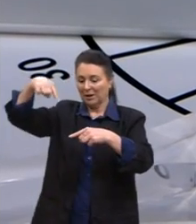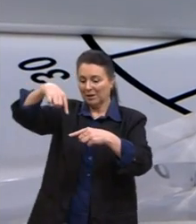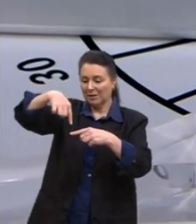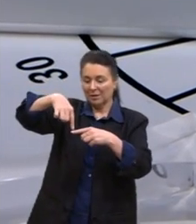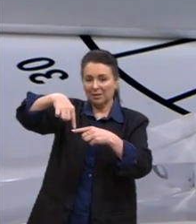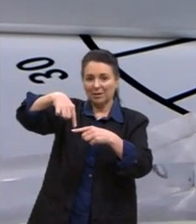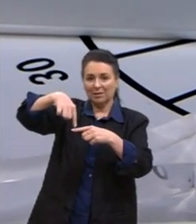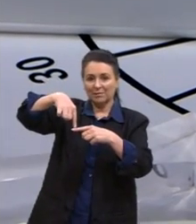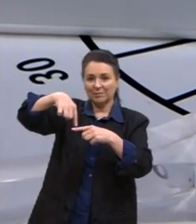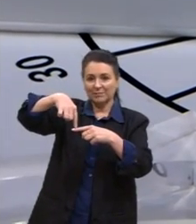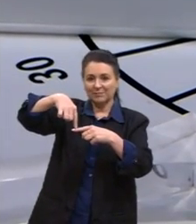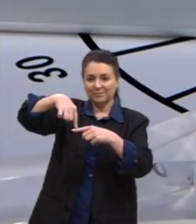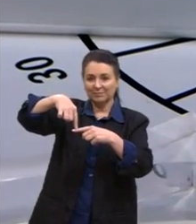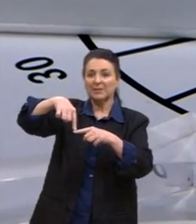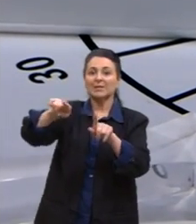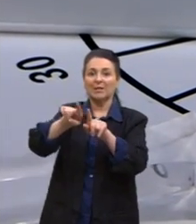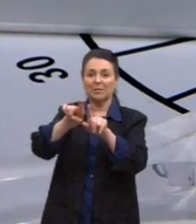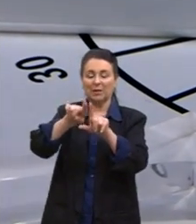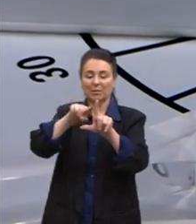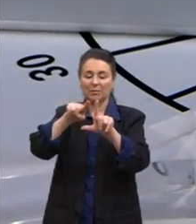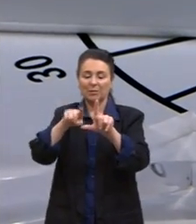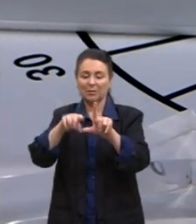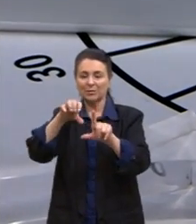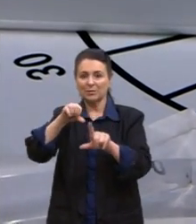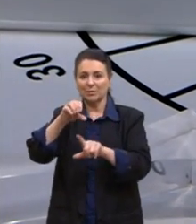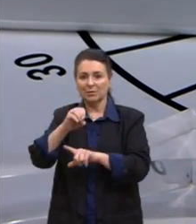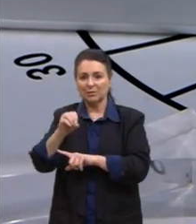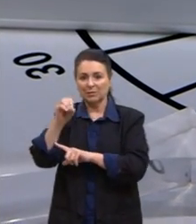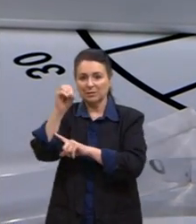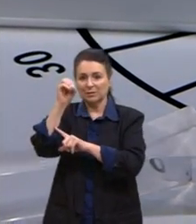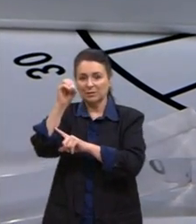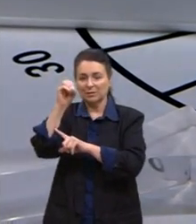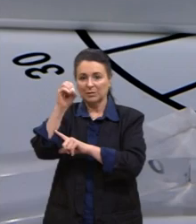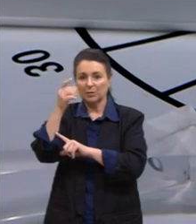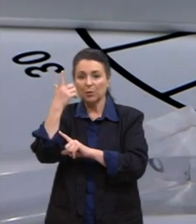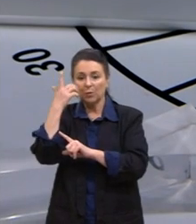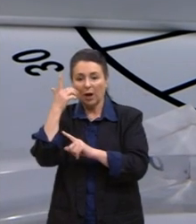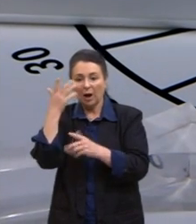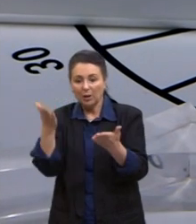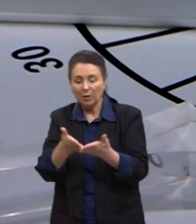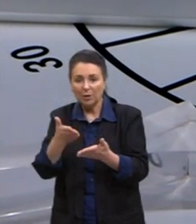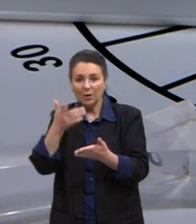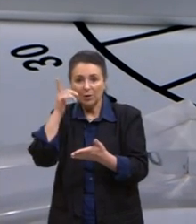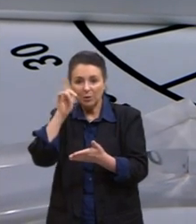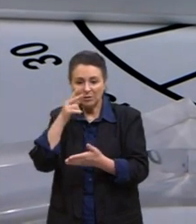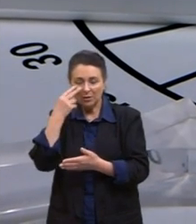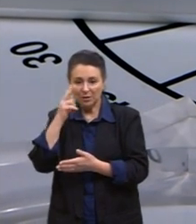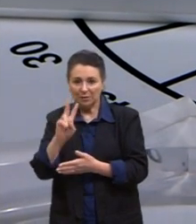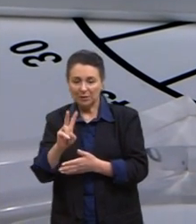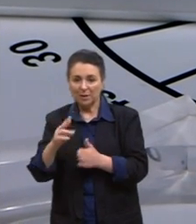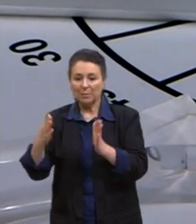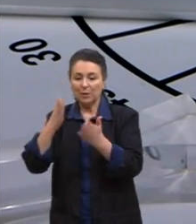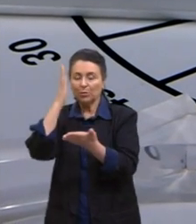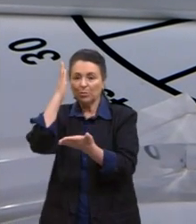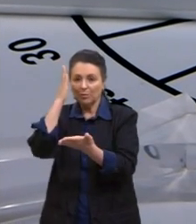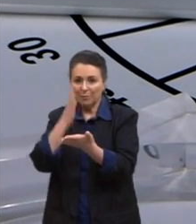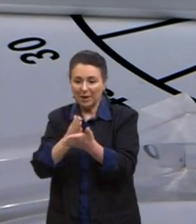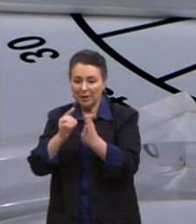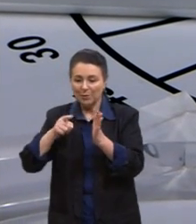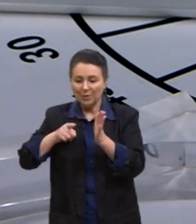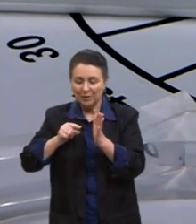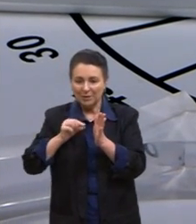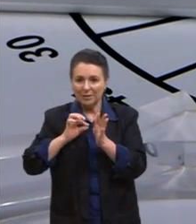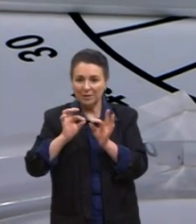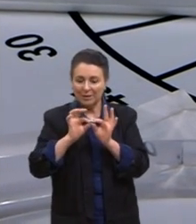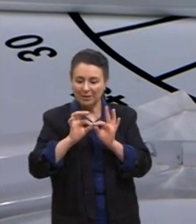formando imaginária que agora que a gente não consegue ver mas e aí no meio dessa reta normal esse ângulo que